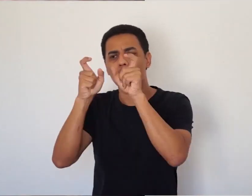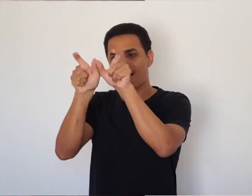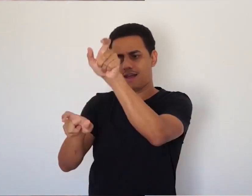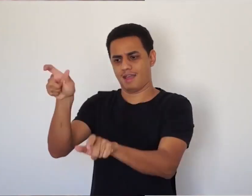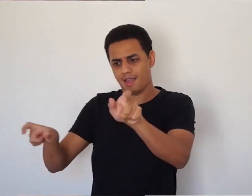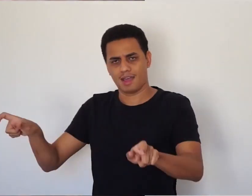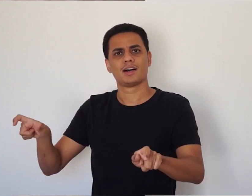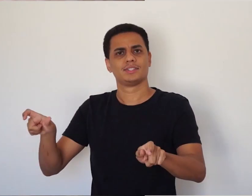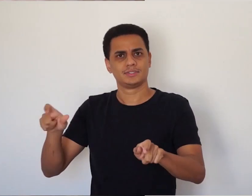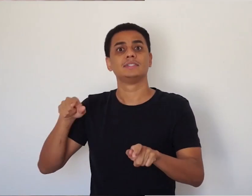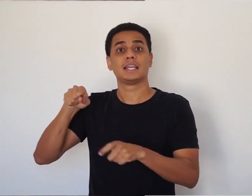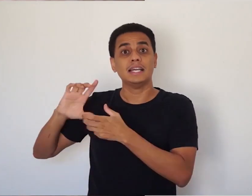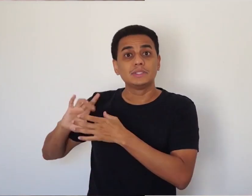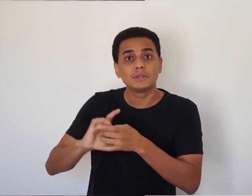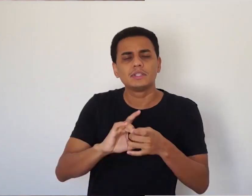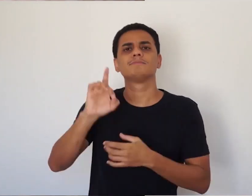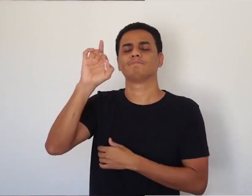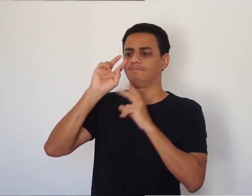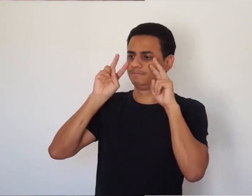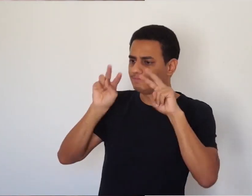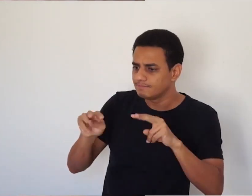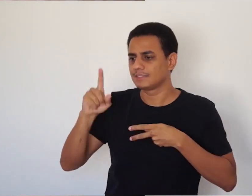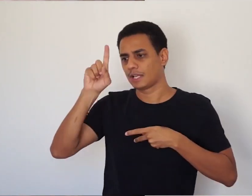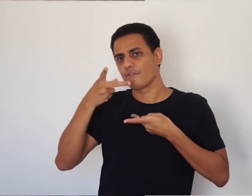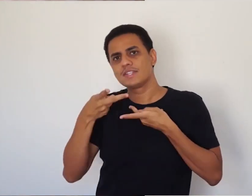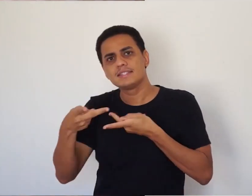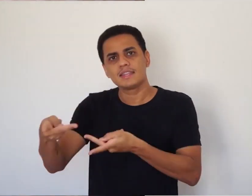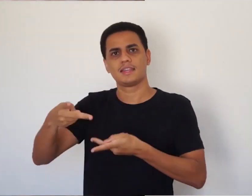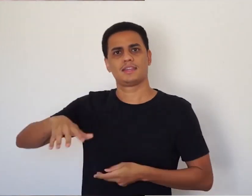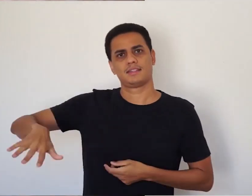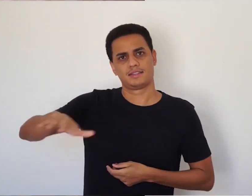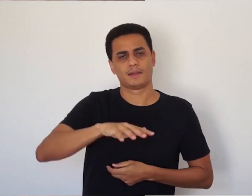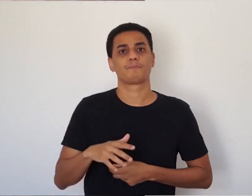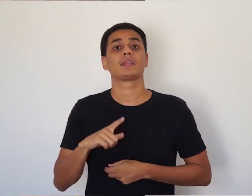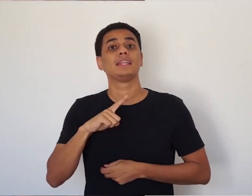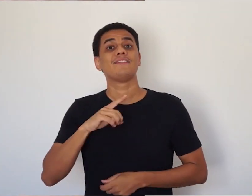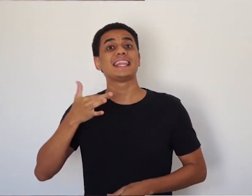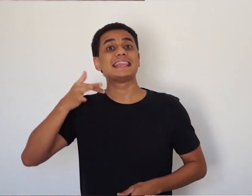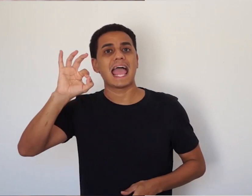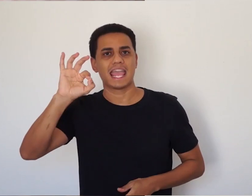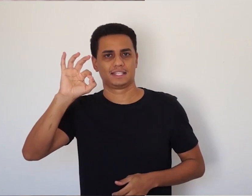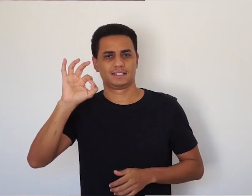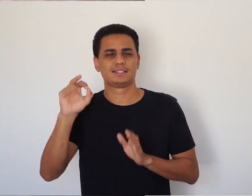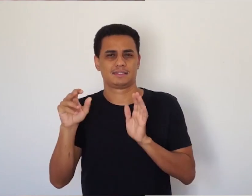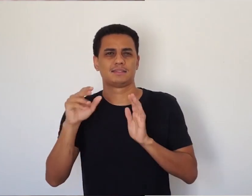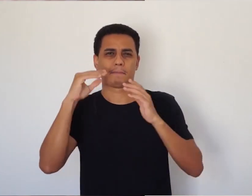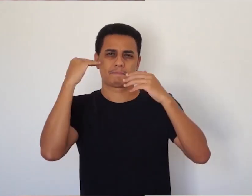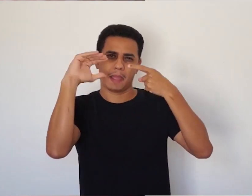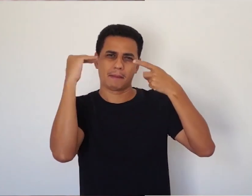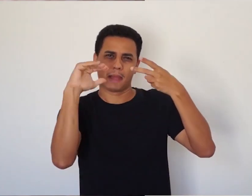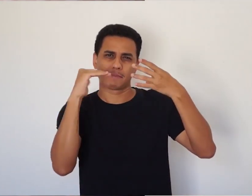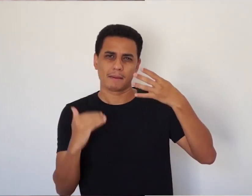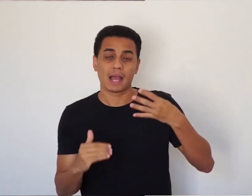sua condição. E é nesse contexto que Deus visita. Foram 10 calamidades, de acordo com o livro